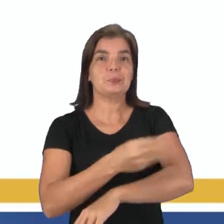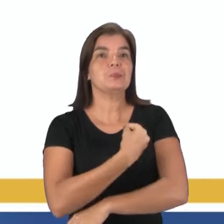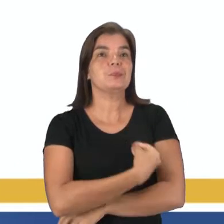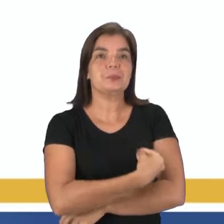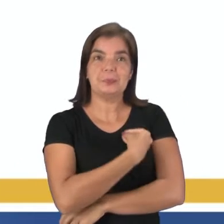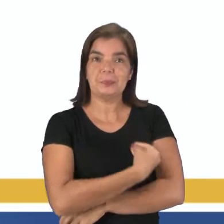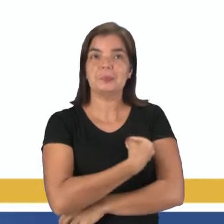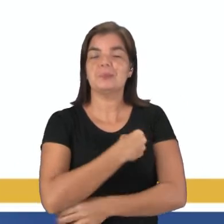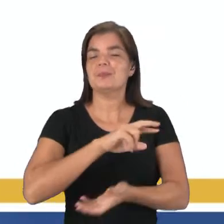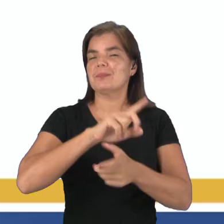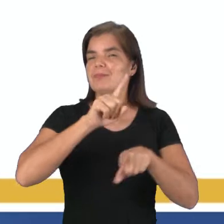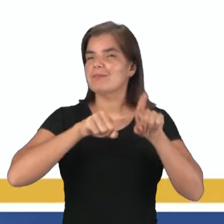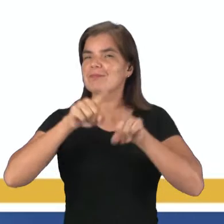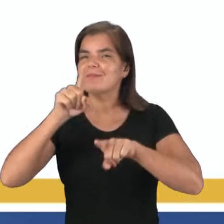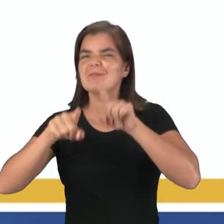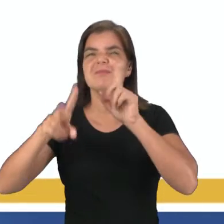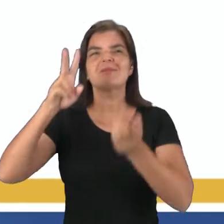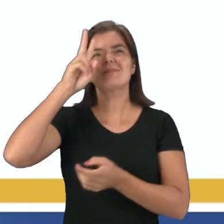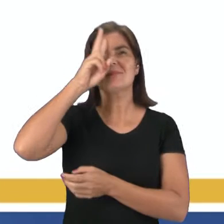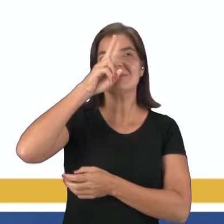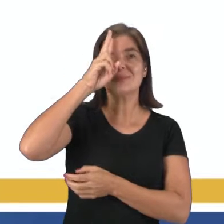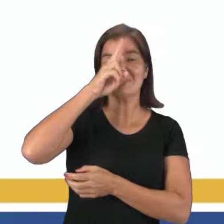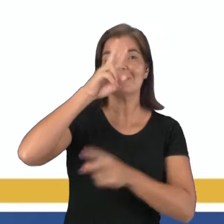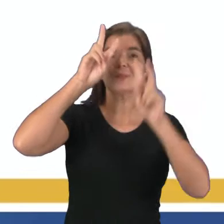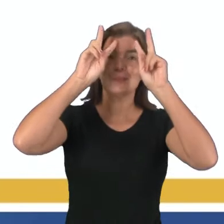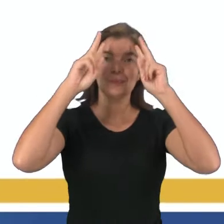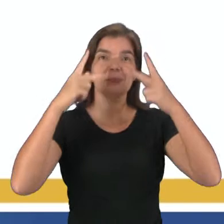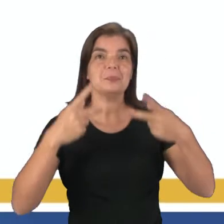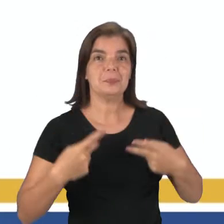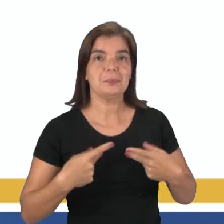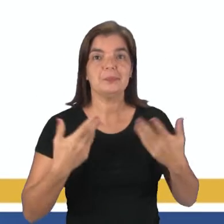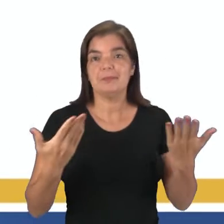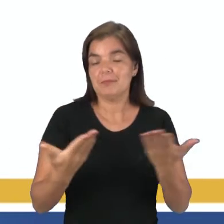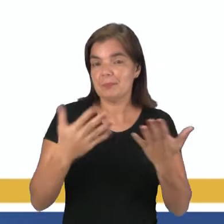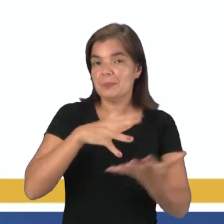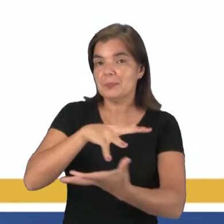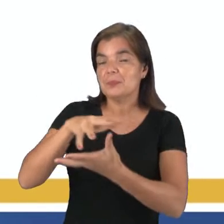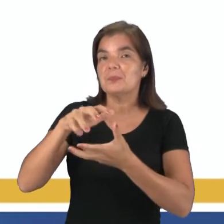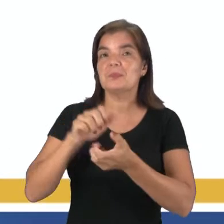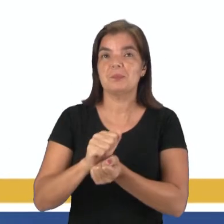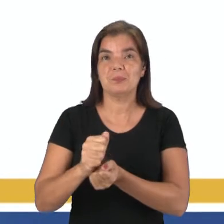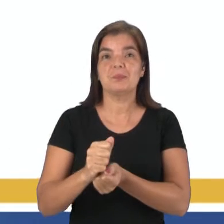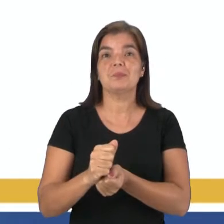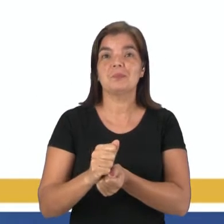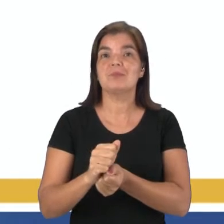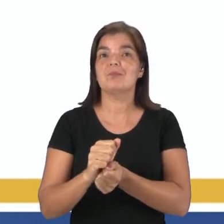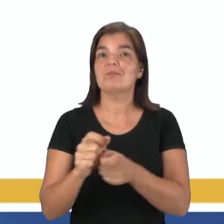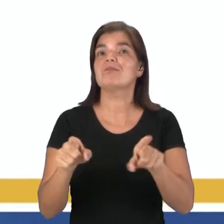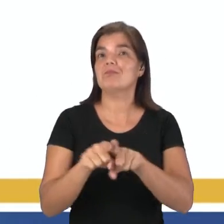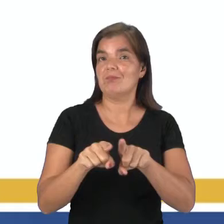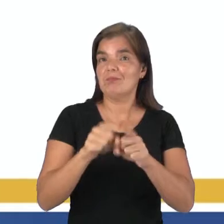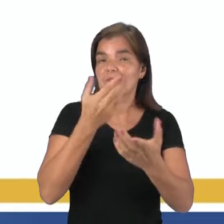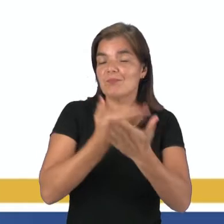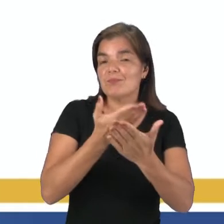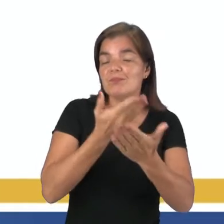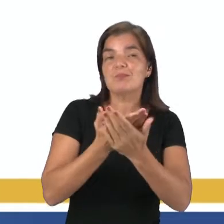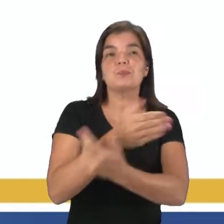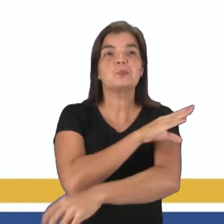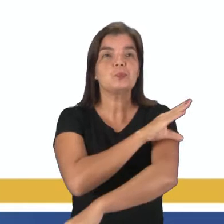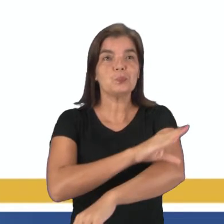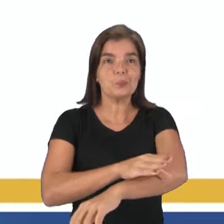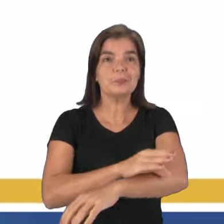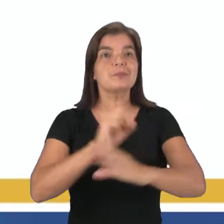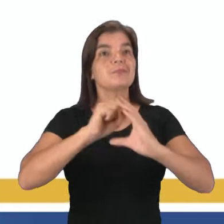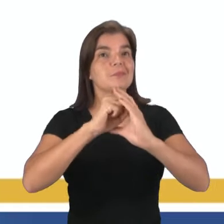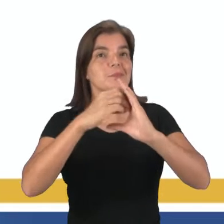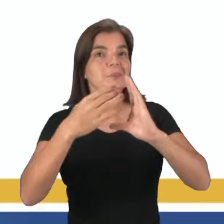culturais. A diversidade das culturas existentes corresponde à variedade da história humana. No atual mundo globalizado,